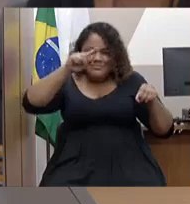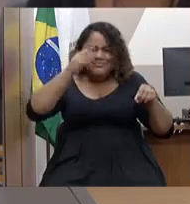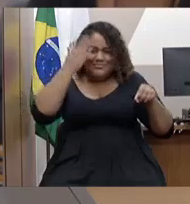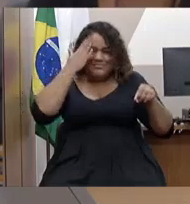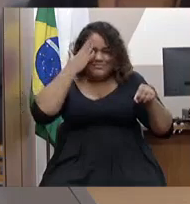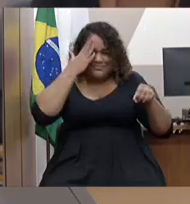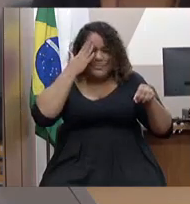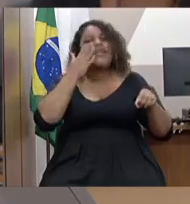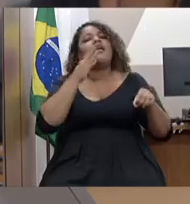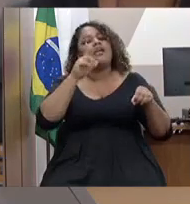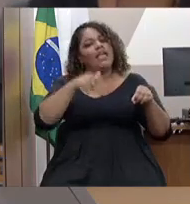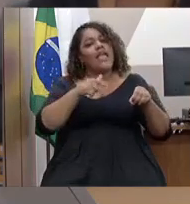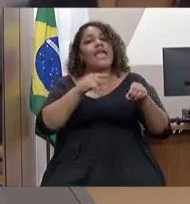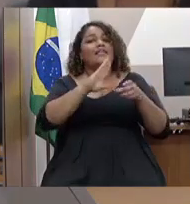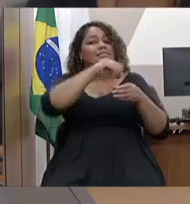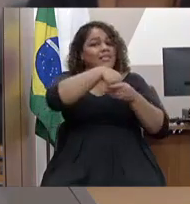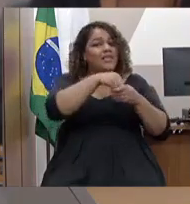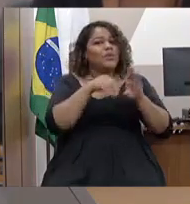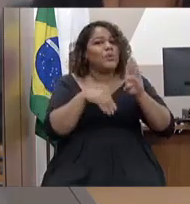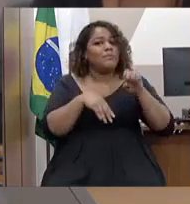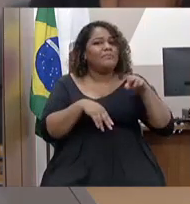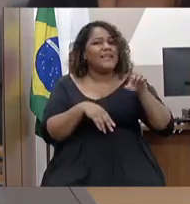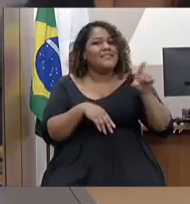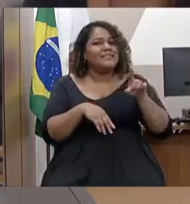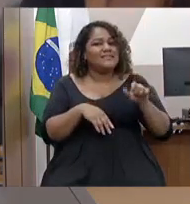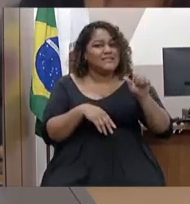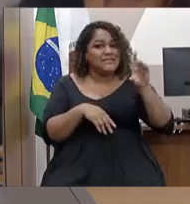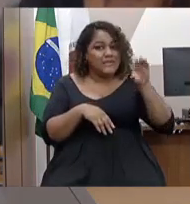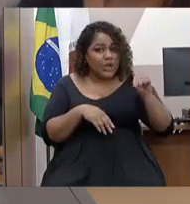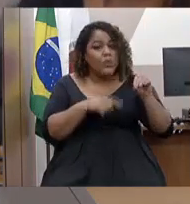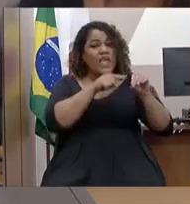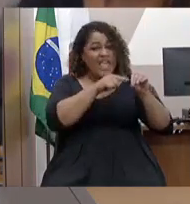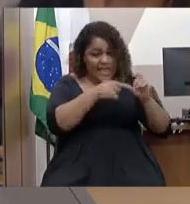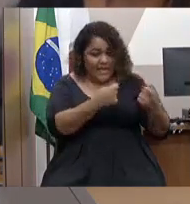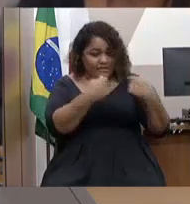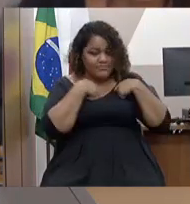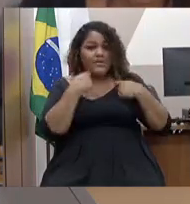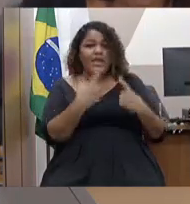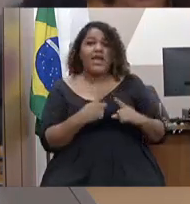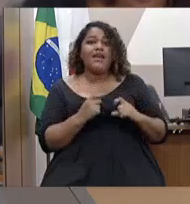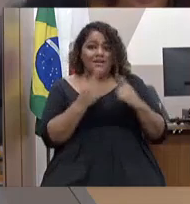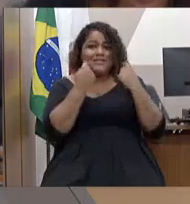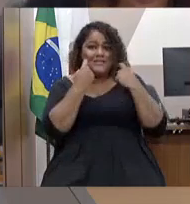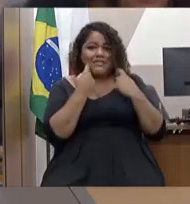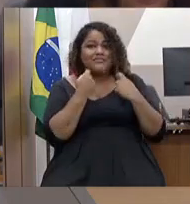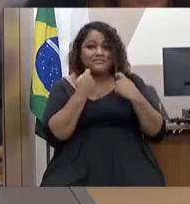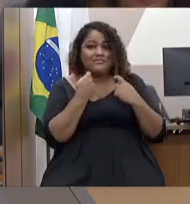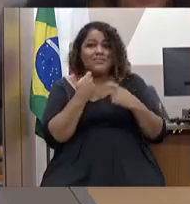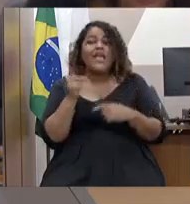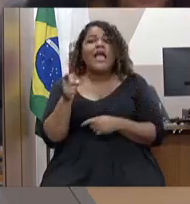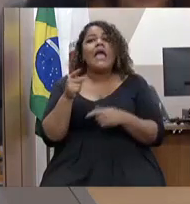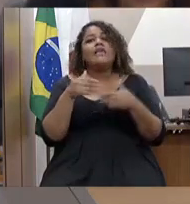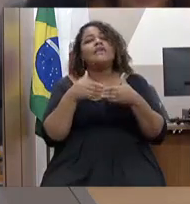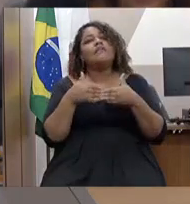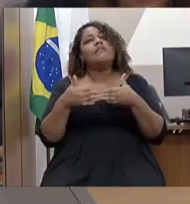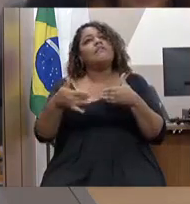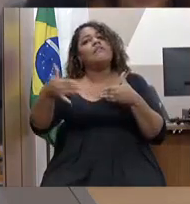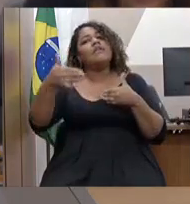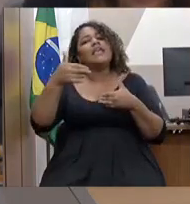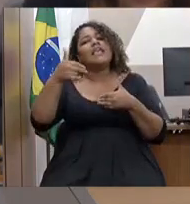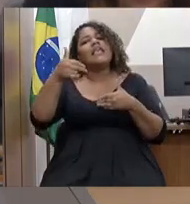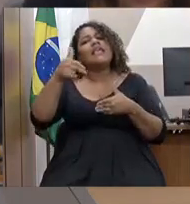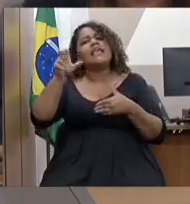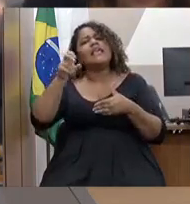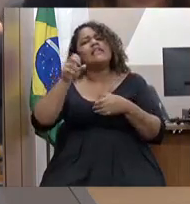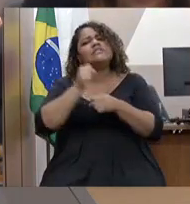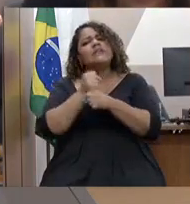benzeno que é uma substância cancerígena esse cara daqui a 10 anos 15 anos ele tem um câncer ninguém lembra aquele trabalhou cinco anos num